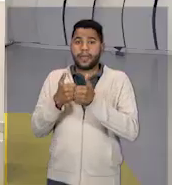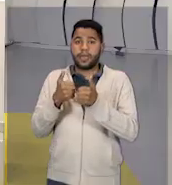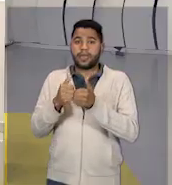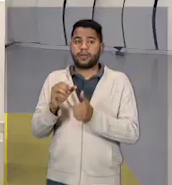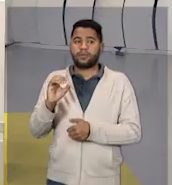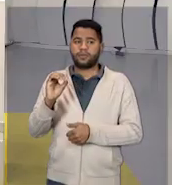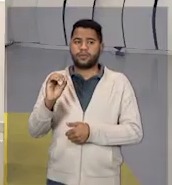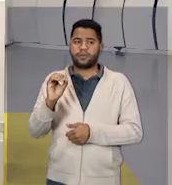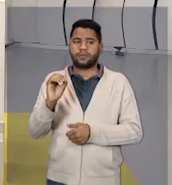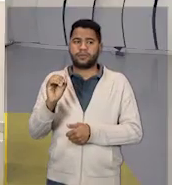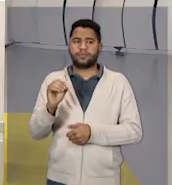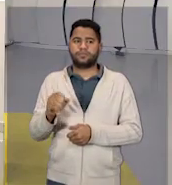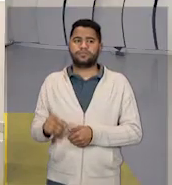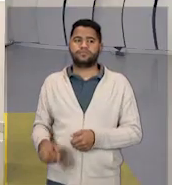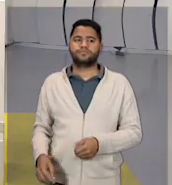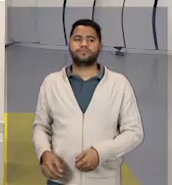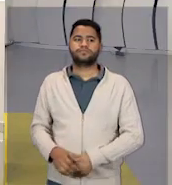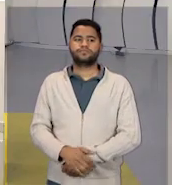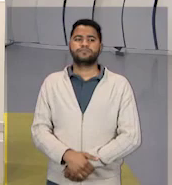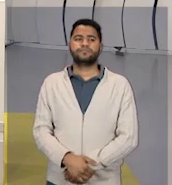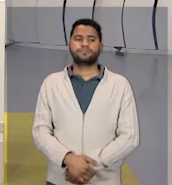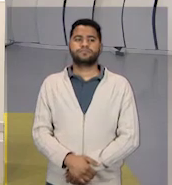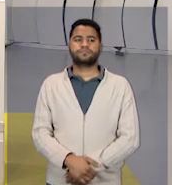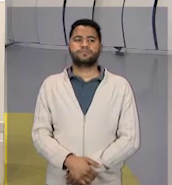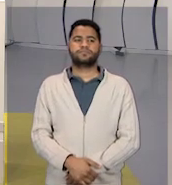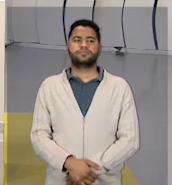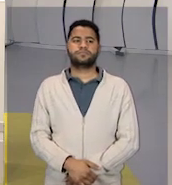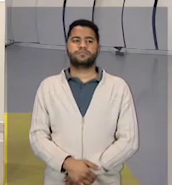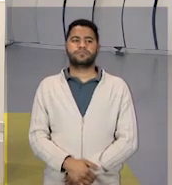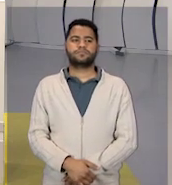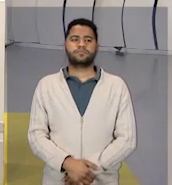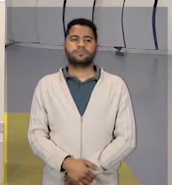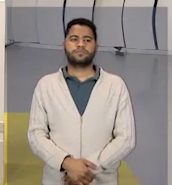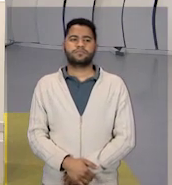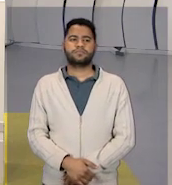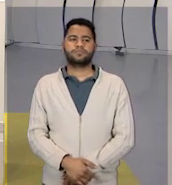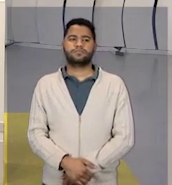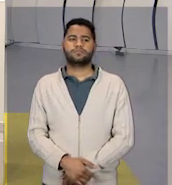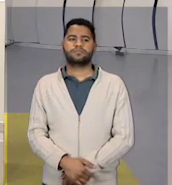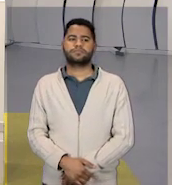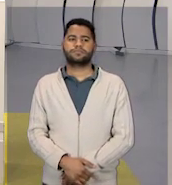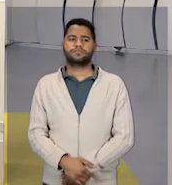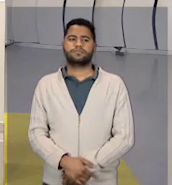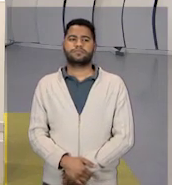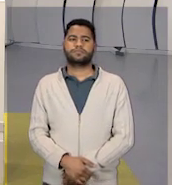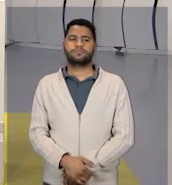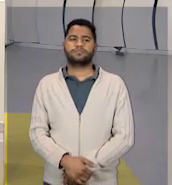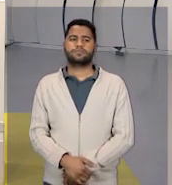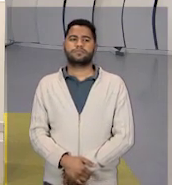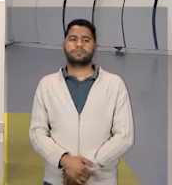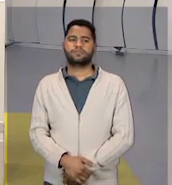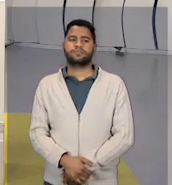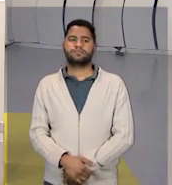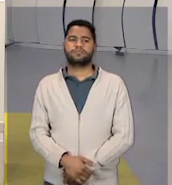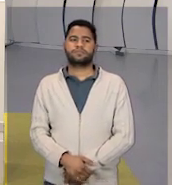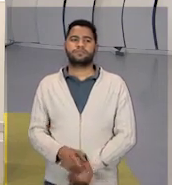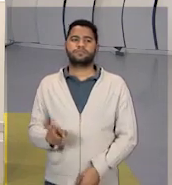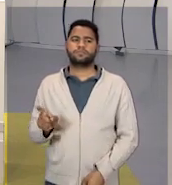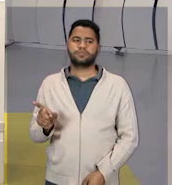colocar um dos lados do ângulo nessa posição aqui, ó. O vértice no